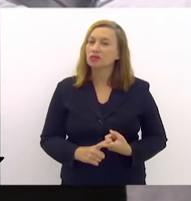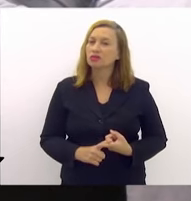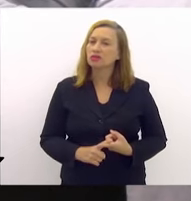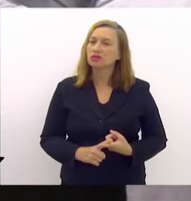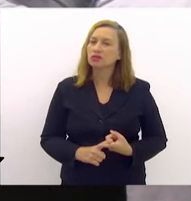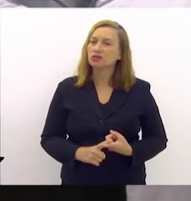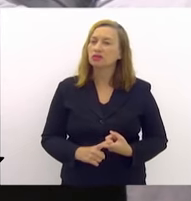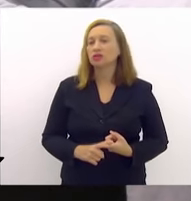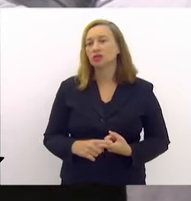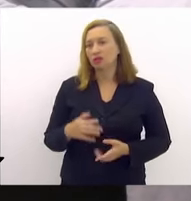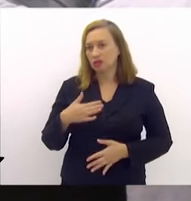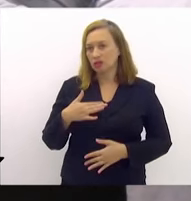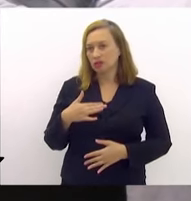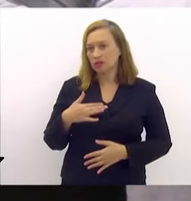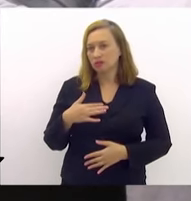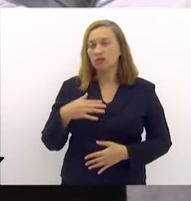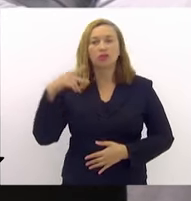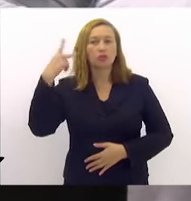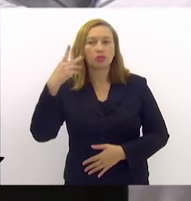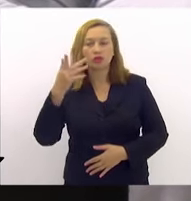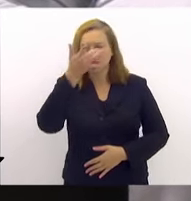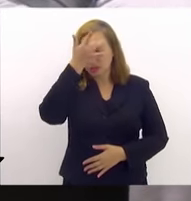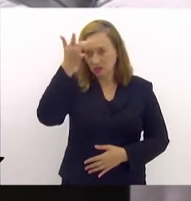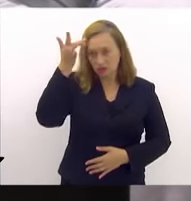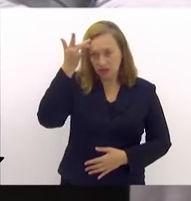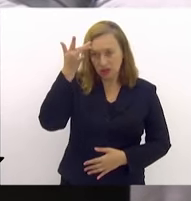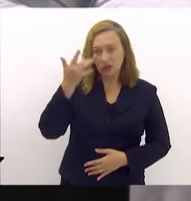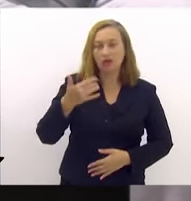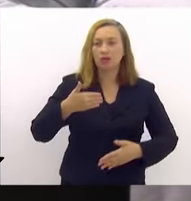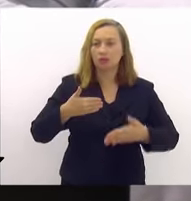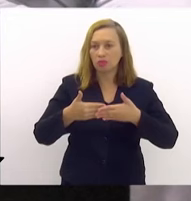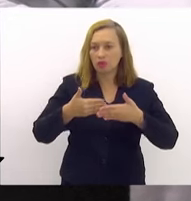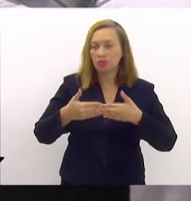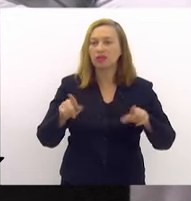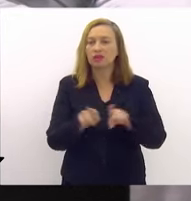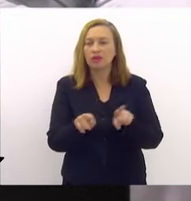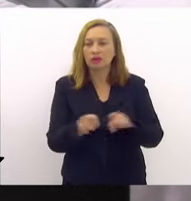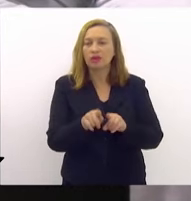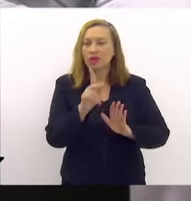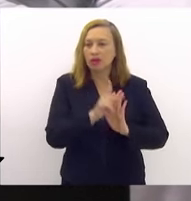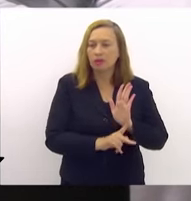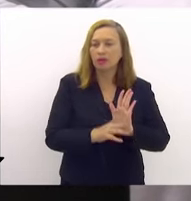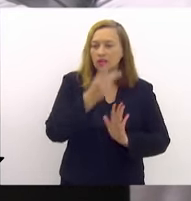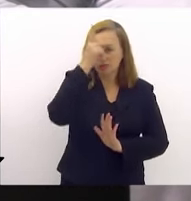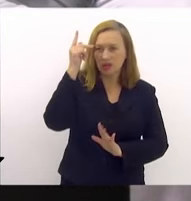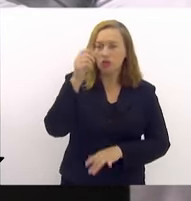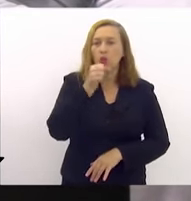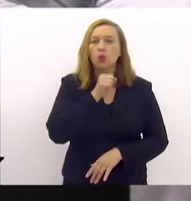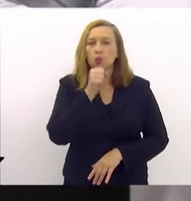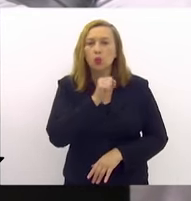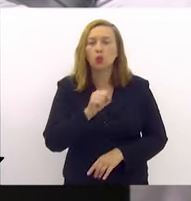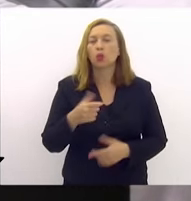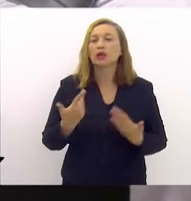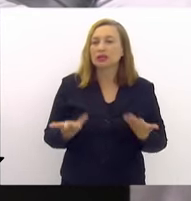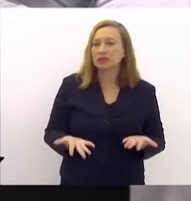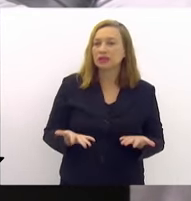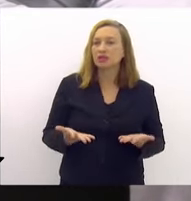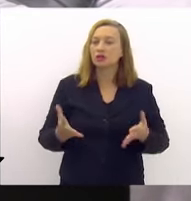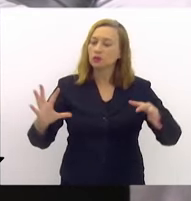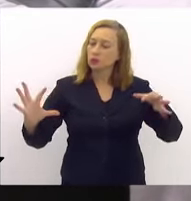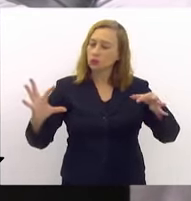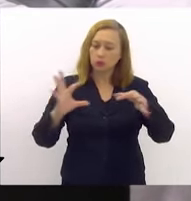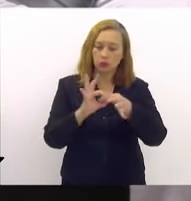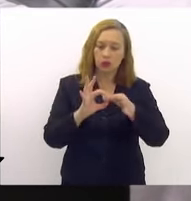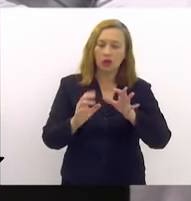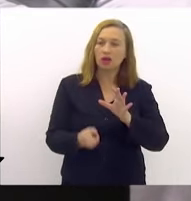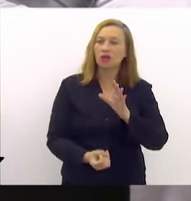mesmo, como atuo na parte da política de saúde mental e me aproximei também da pauta dos direitos da pessoa idosa, intermediei uma